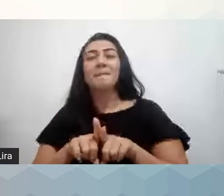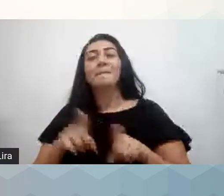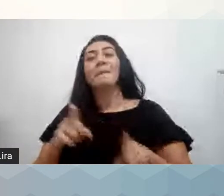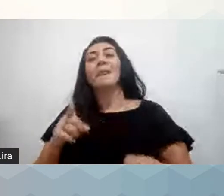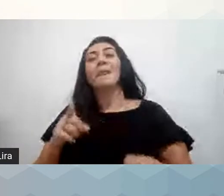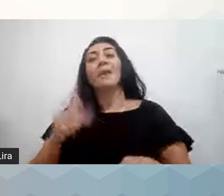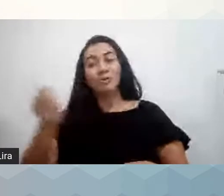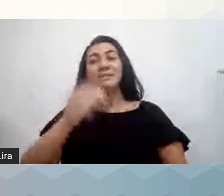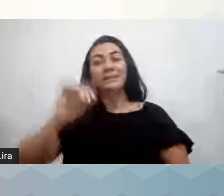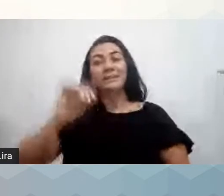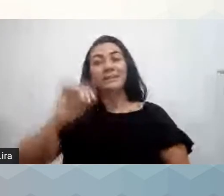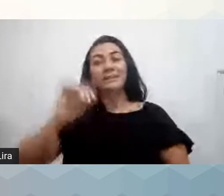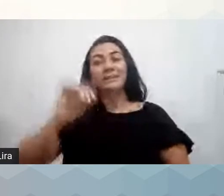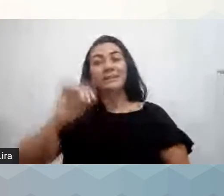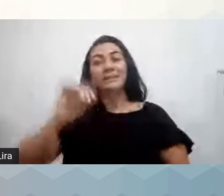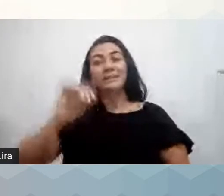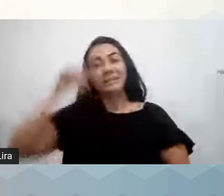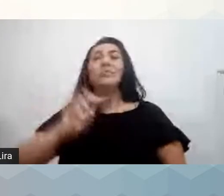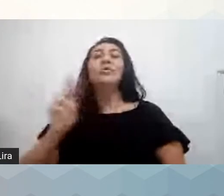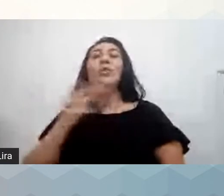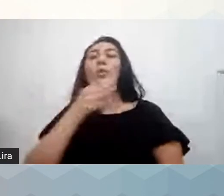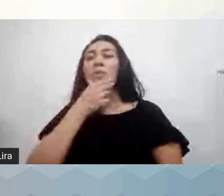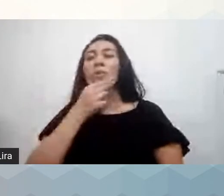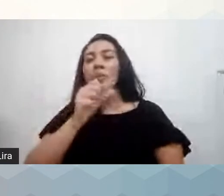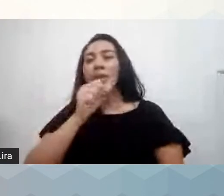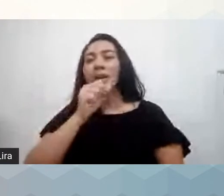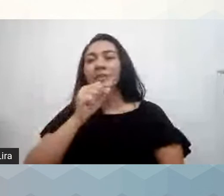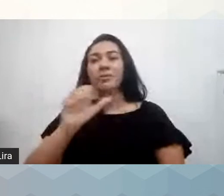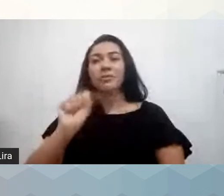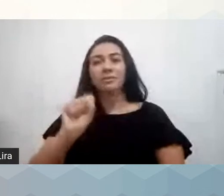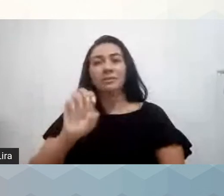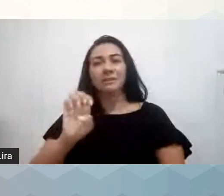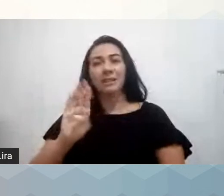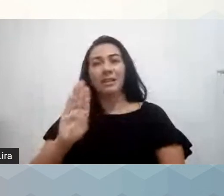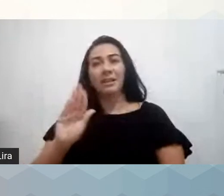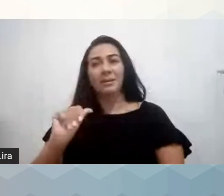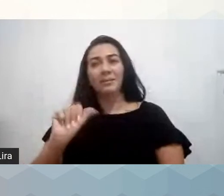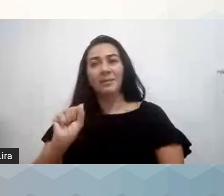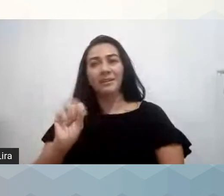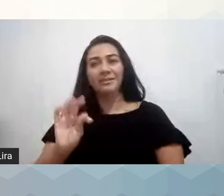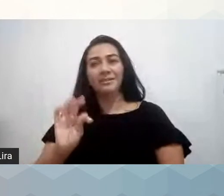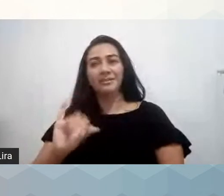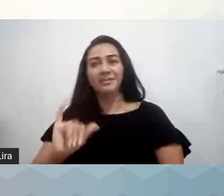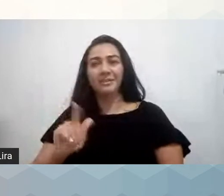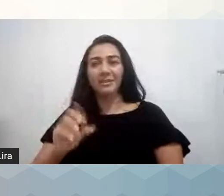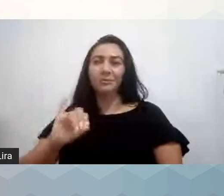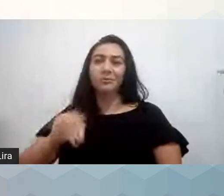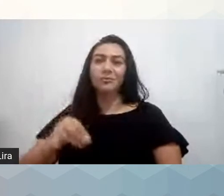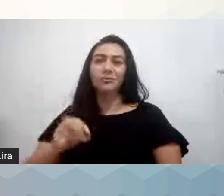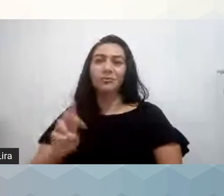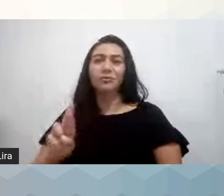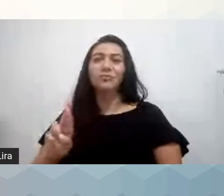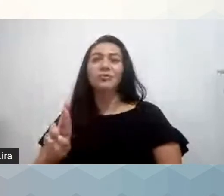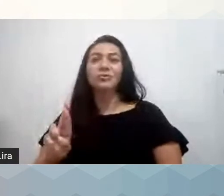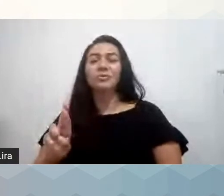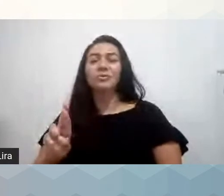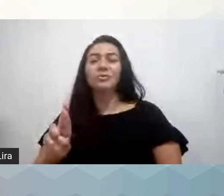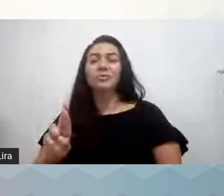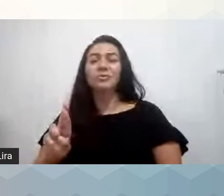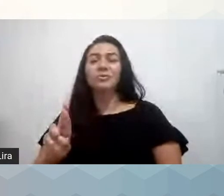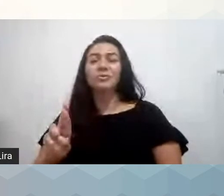Júnior. Ana, ela também atuou como professora de Libras no projeto